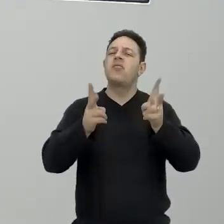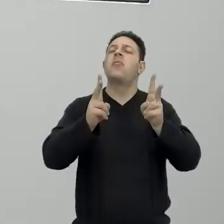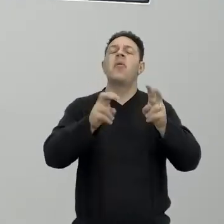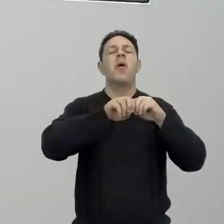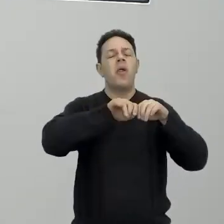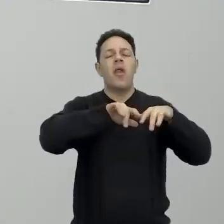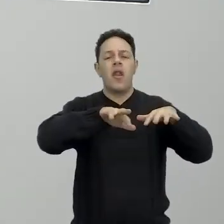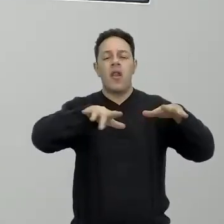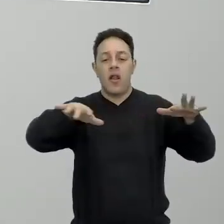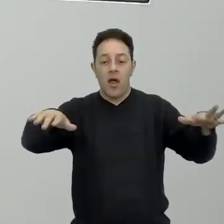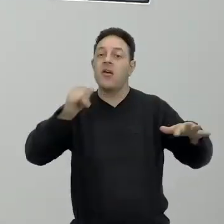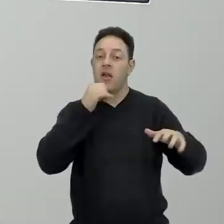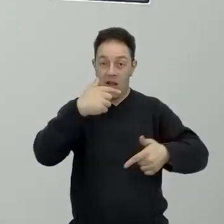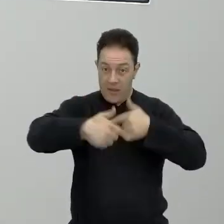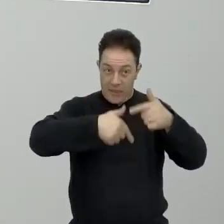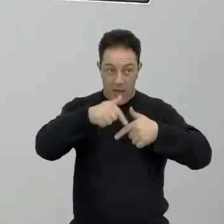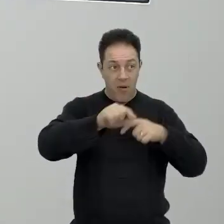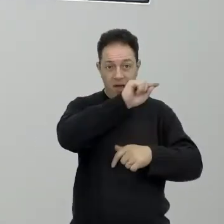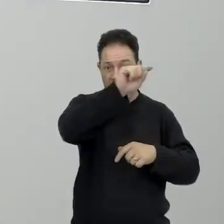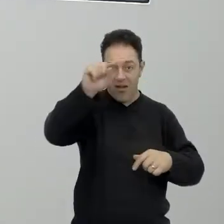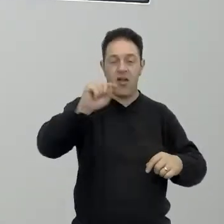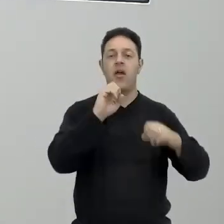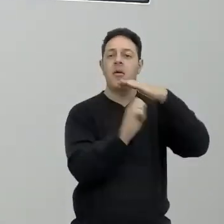desdobrando, que no mercado de trabalho